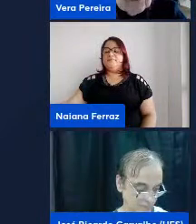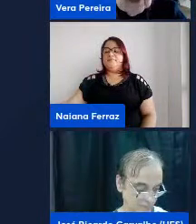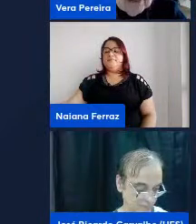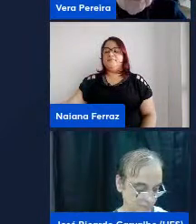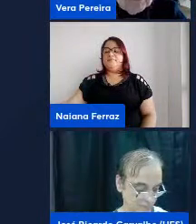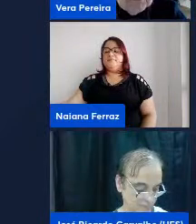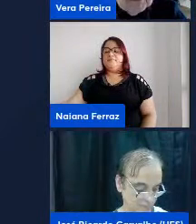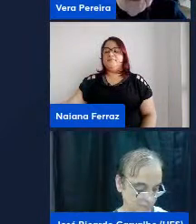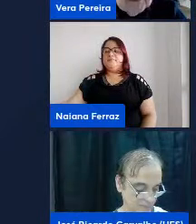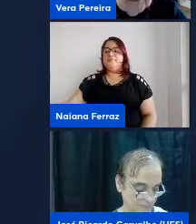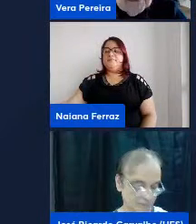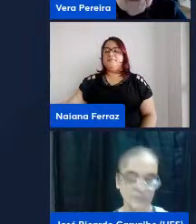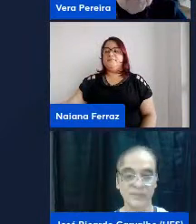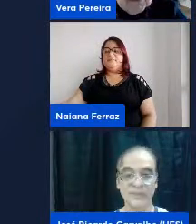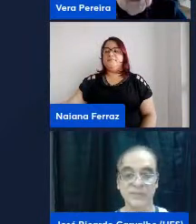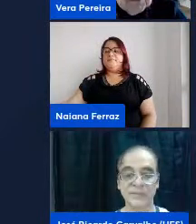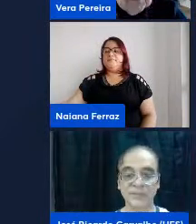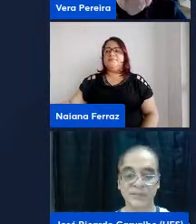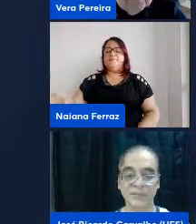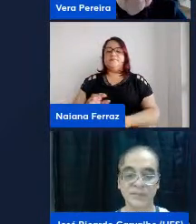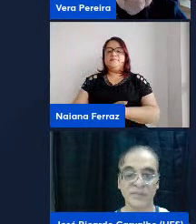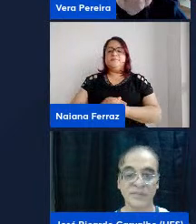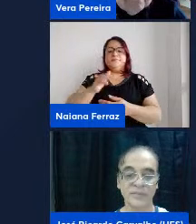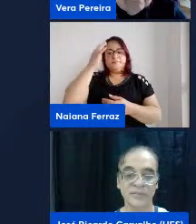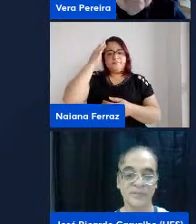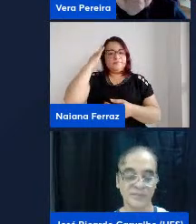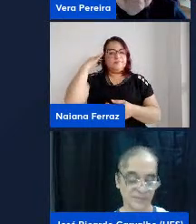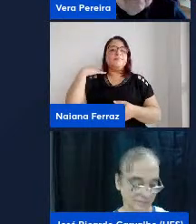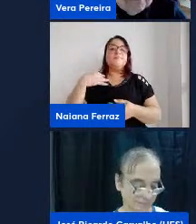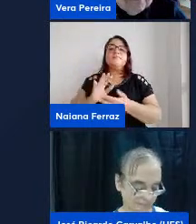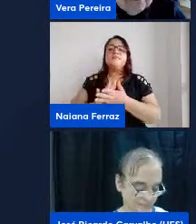Está fechado o som.